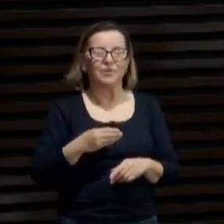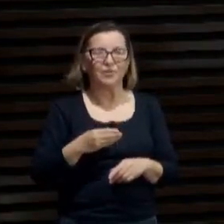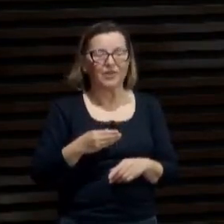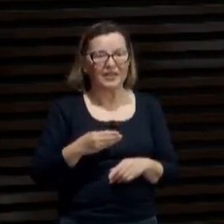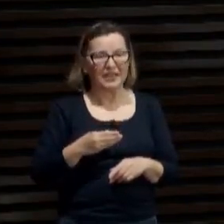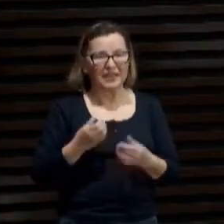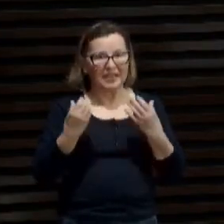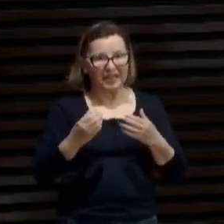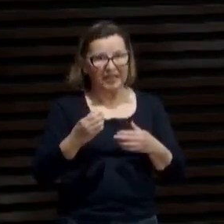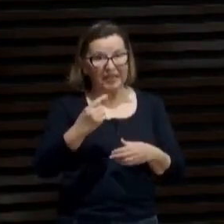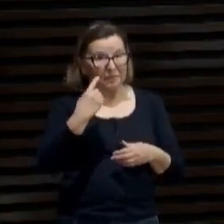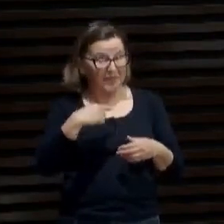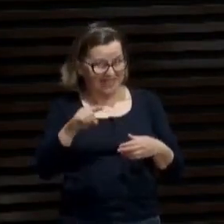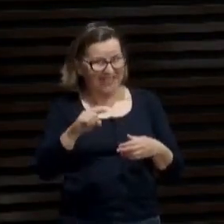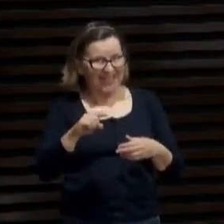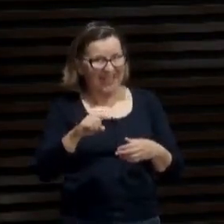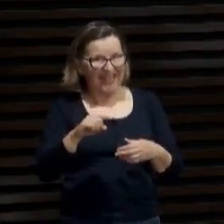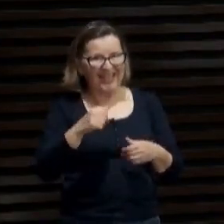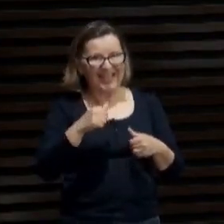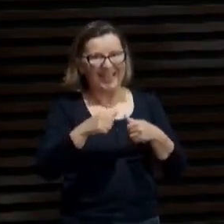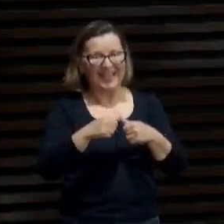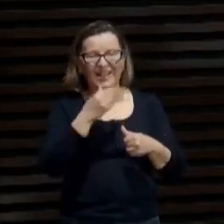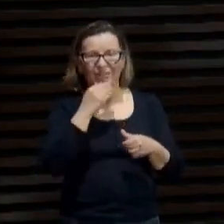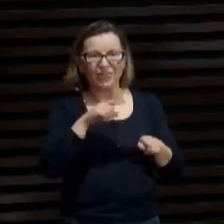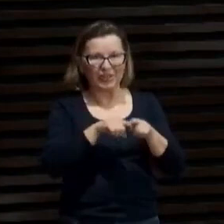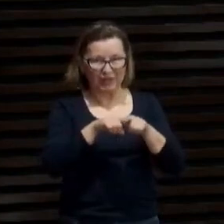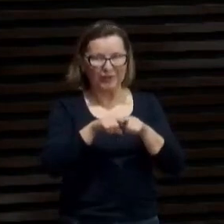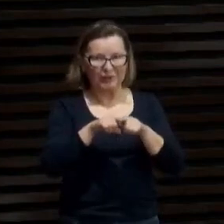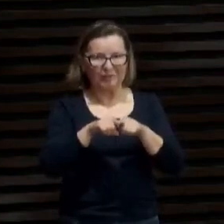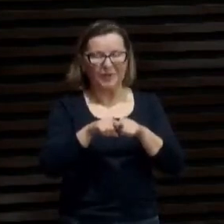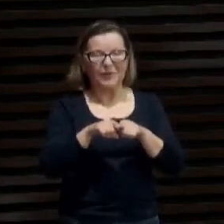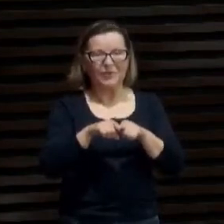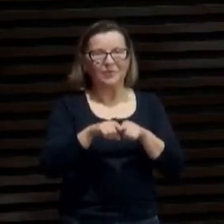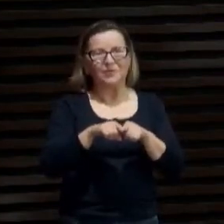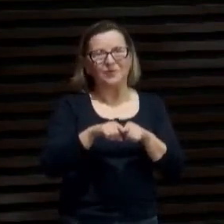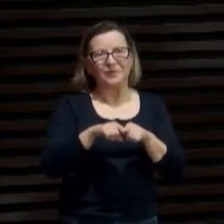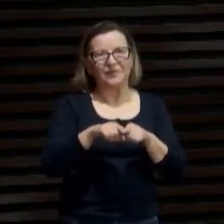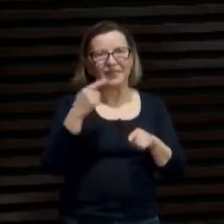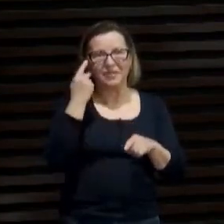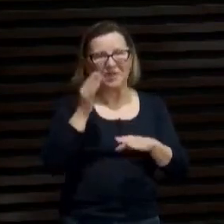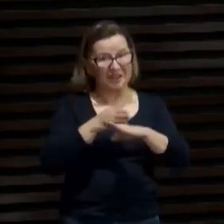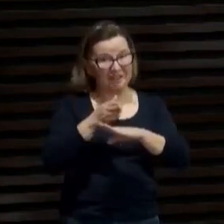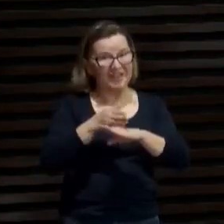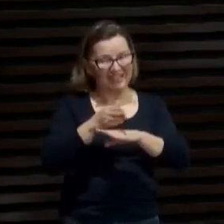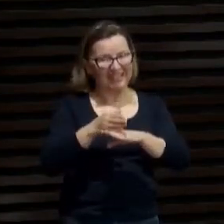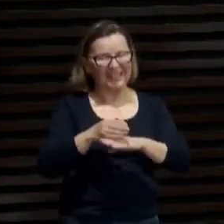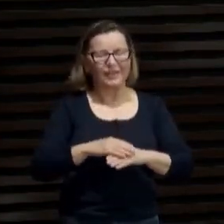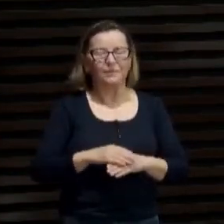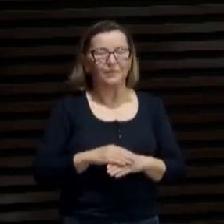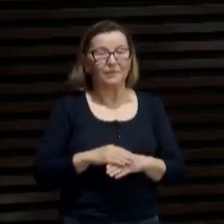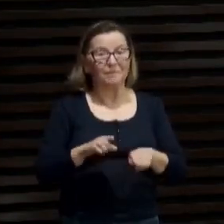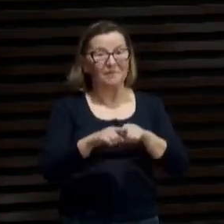um irmão, o Epafrodito, com uma oferta boa e vamos entender como é que Paulo está. E aí Epafrodito ficou doente, quase